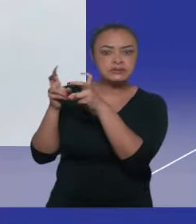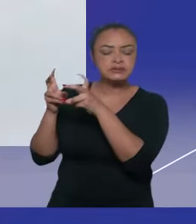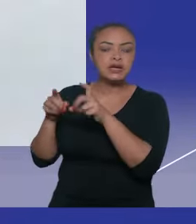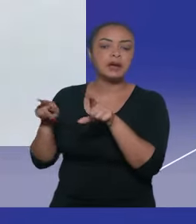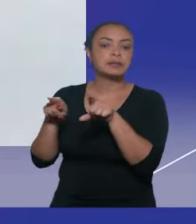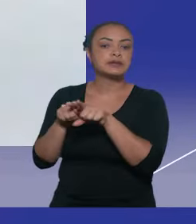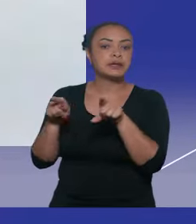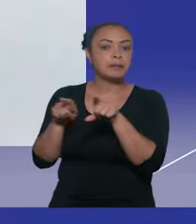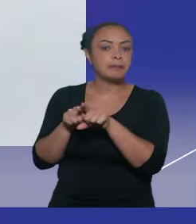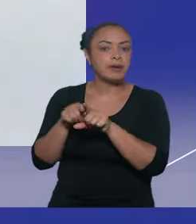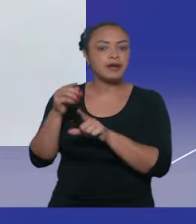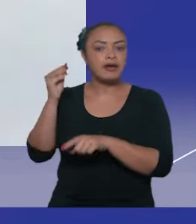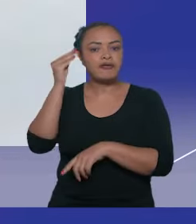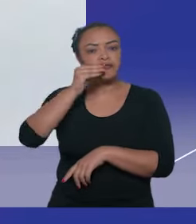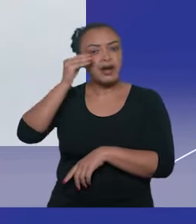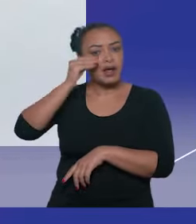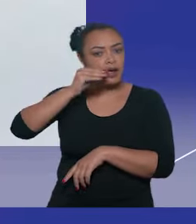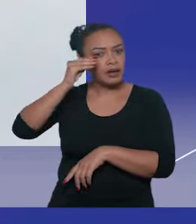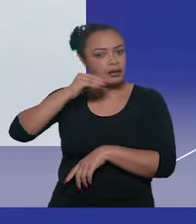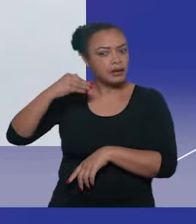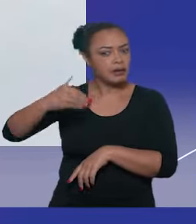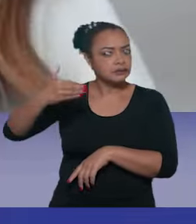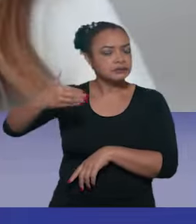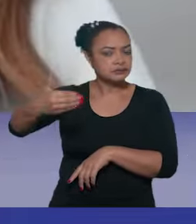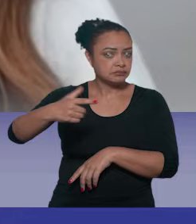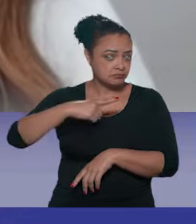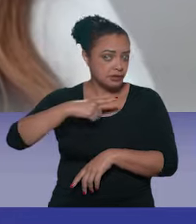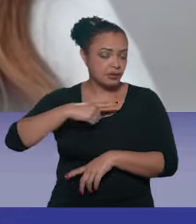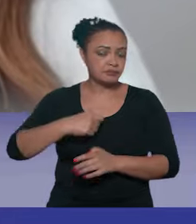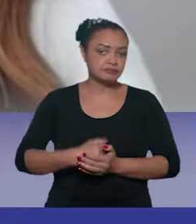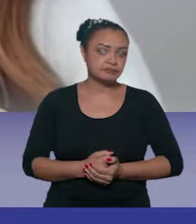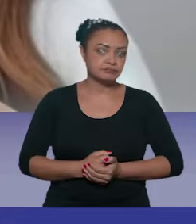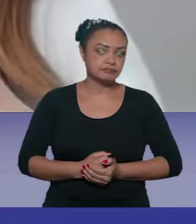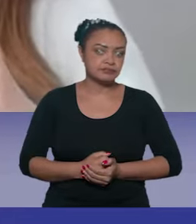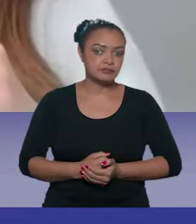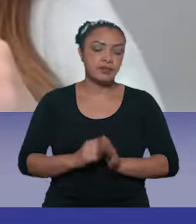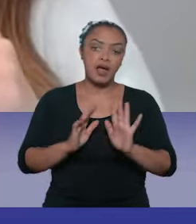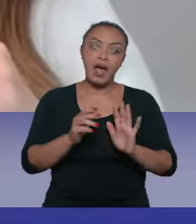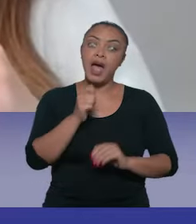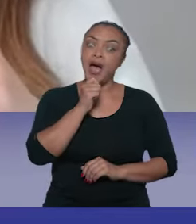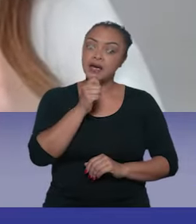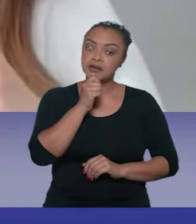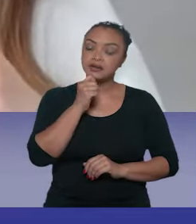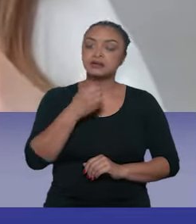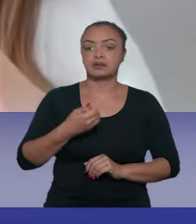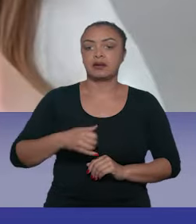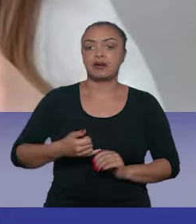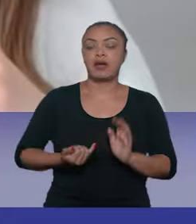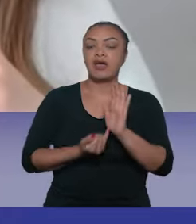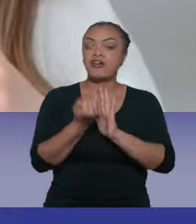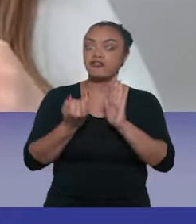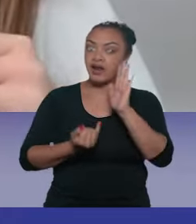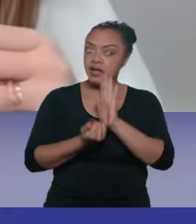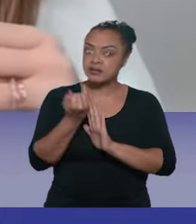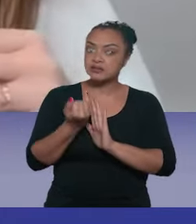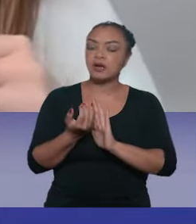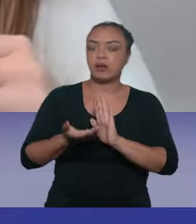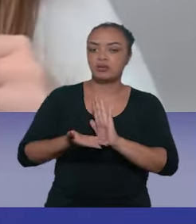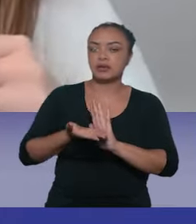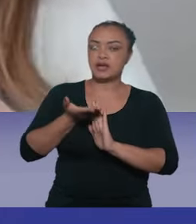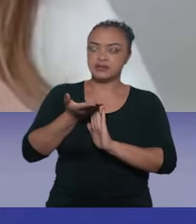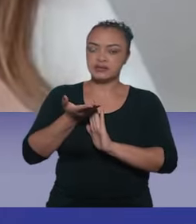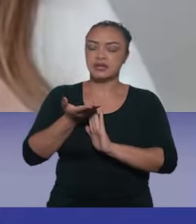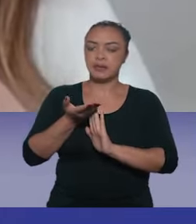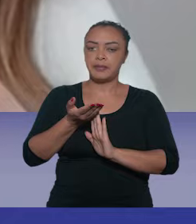sinais de desaceleração, de fraqueza à vista, né? Mas apesar disso, a inflação ainda tá acima da meta, né? Dos 2% da